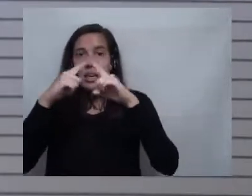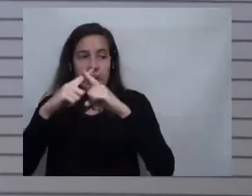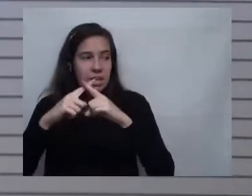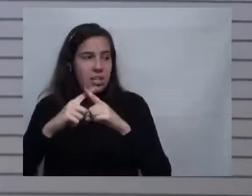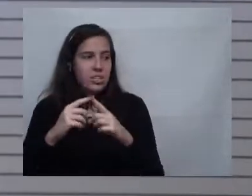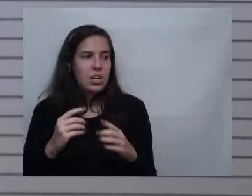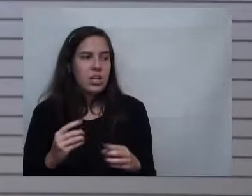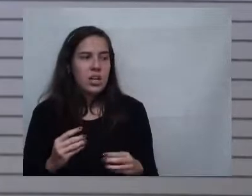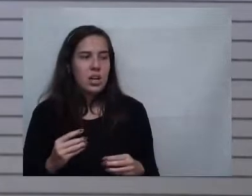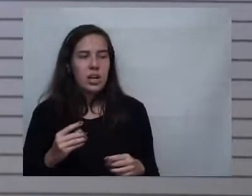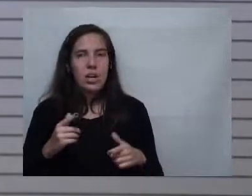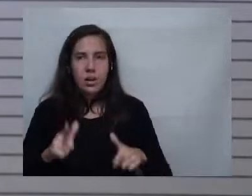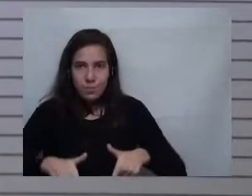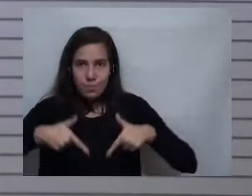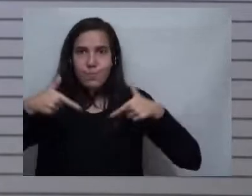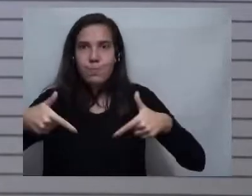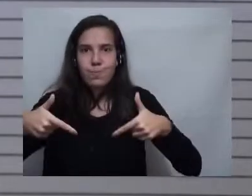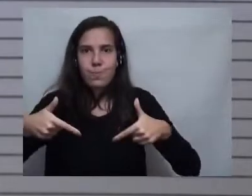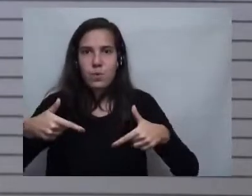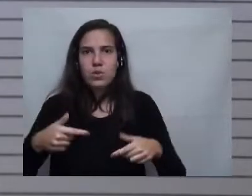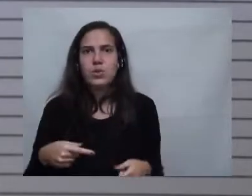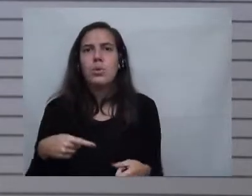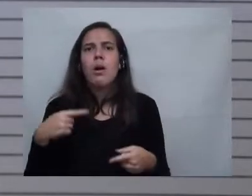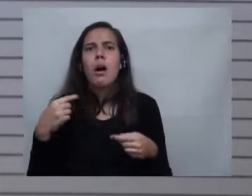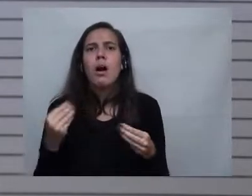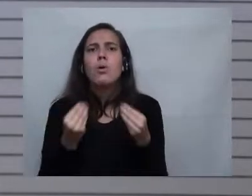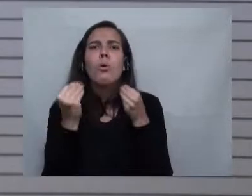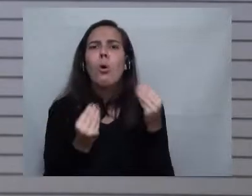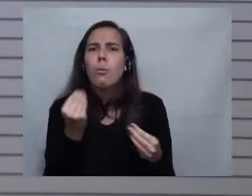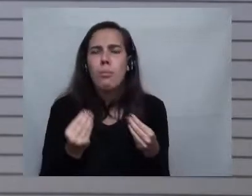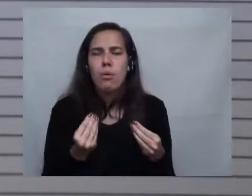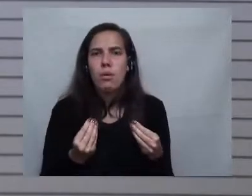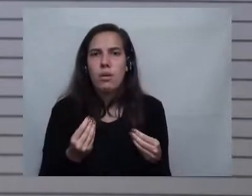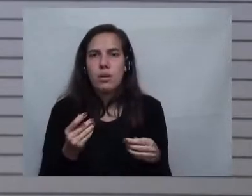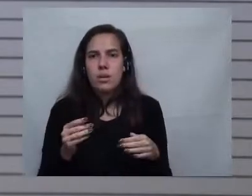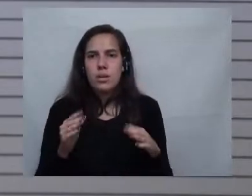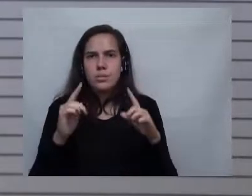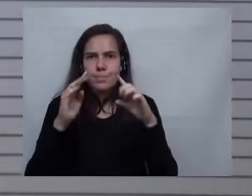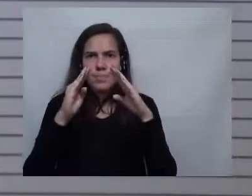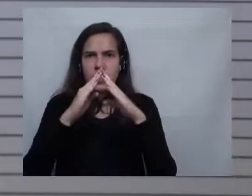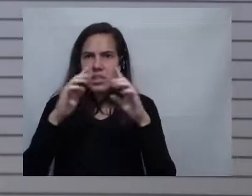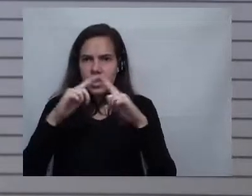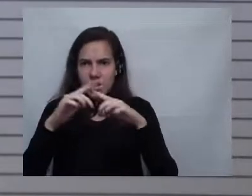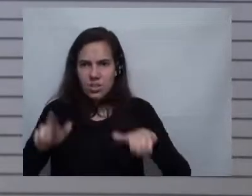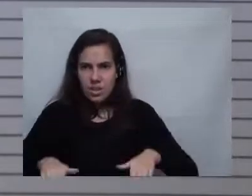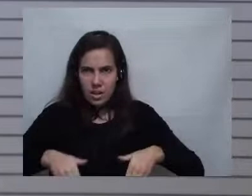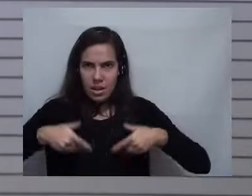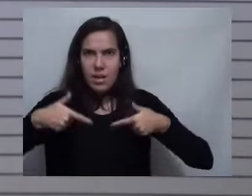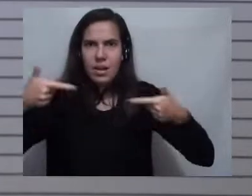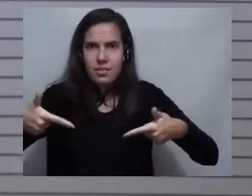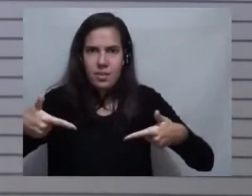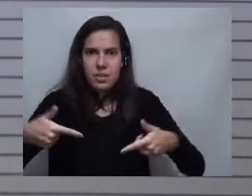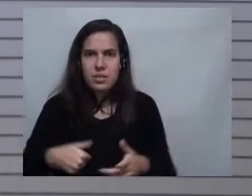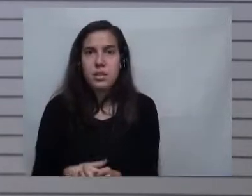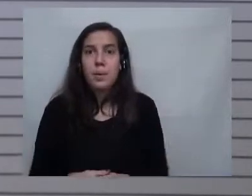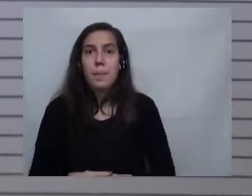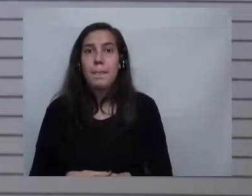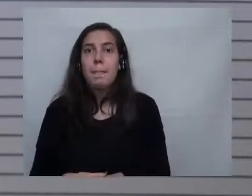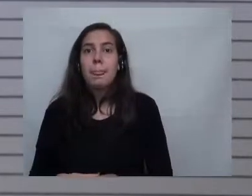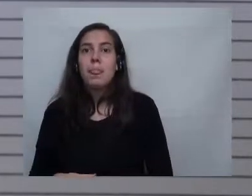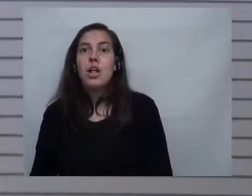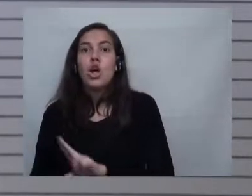E como que o evangelho chega até nós então é o nome de Jesus é o centro da